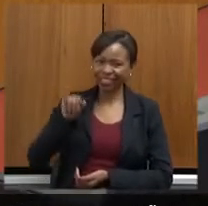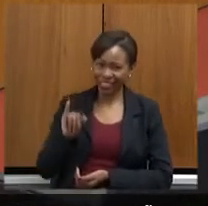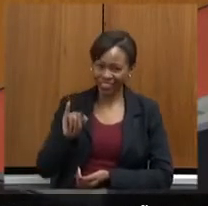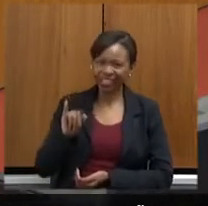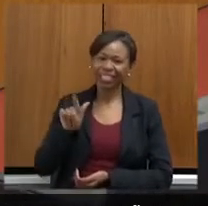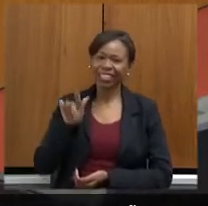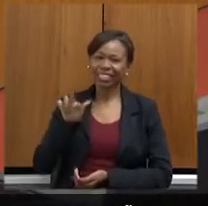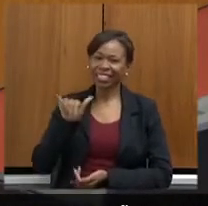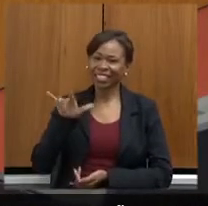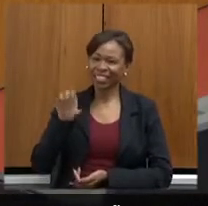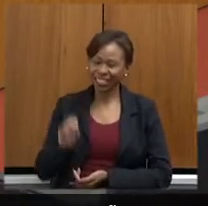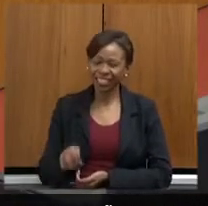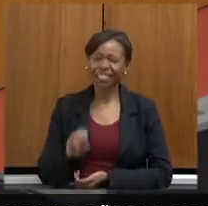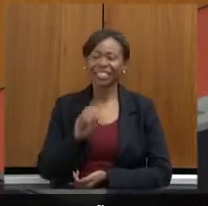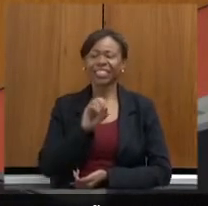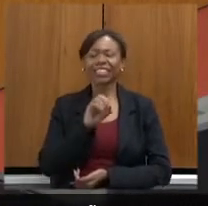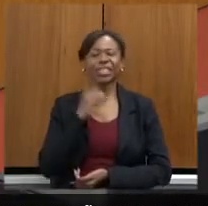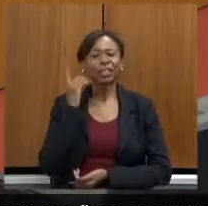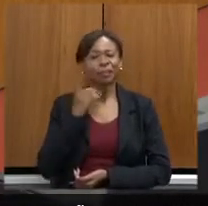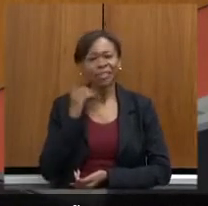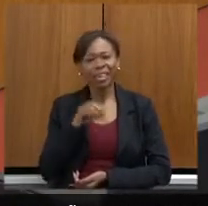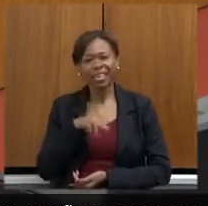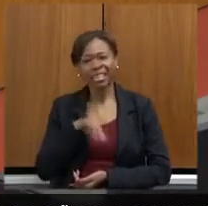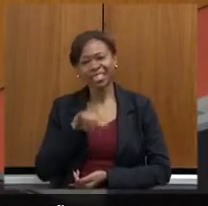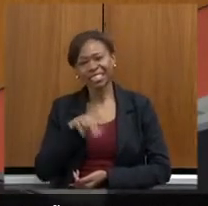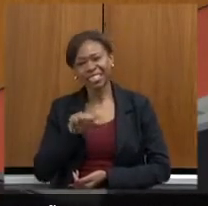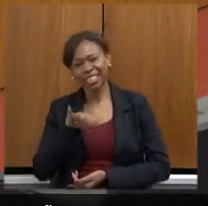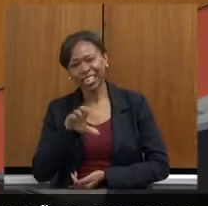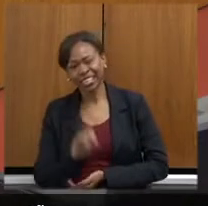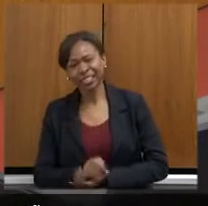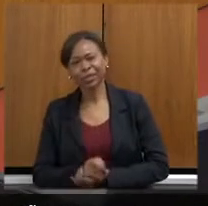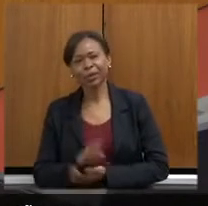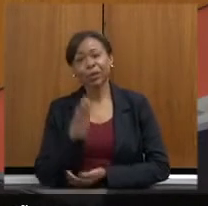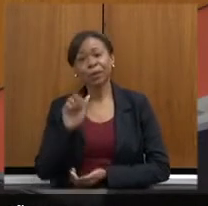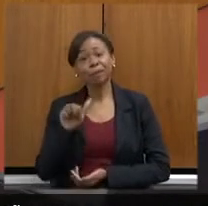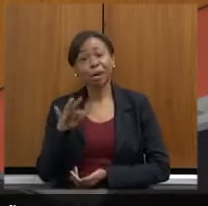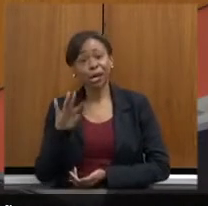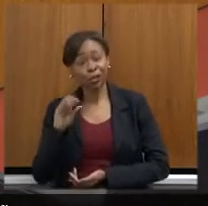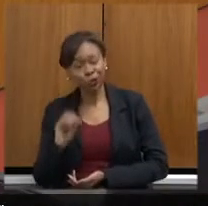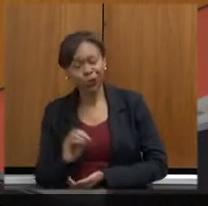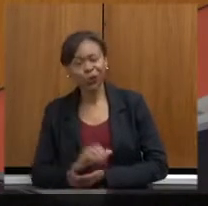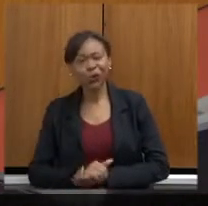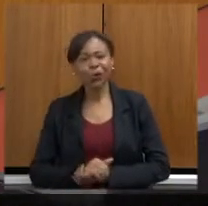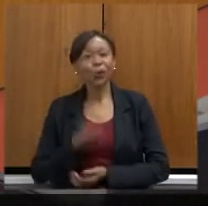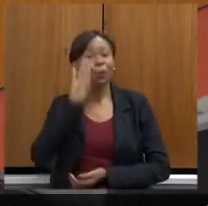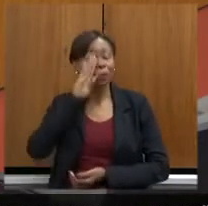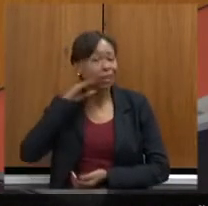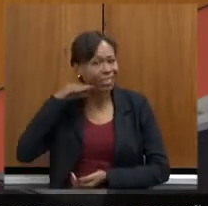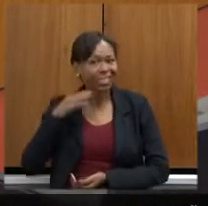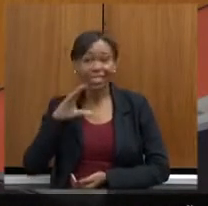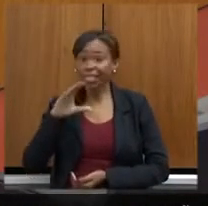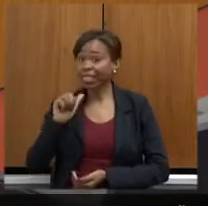Deputado das frango e para Battle Deputado elétrico Cerqueira de Padre Carlos Pimenta que remotamente